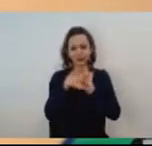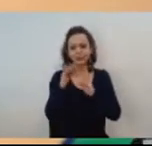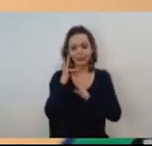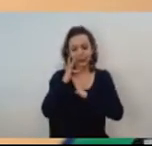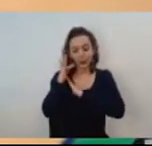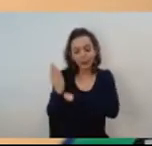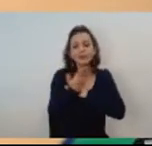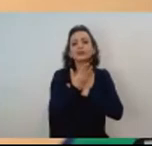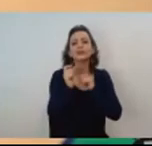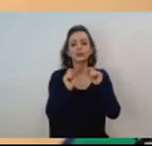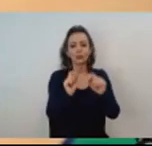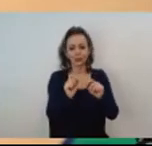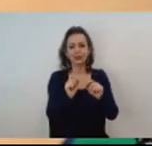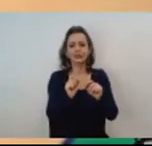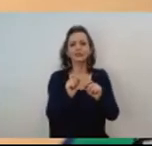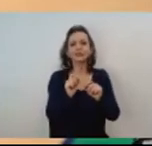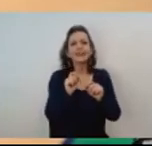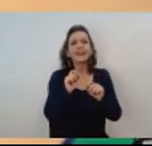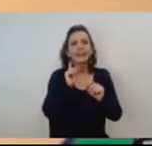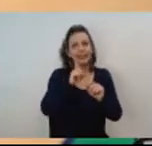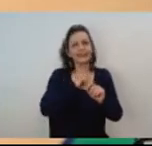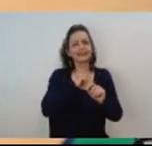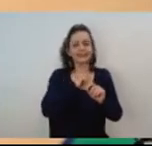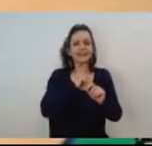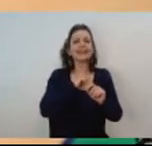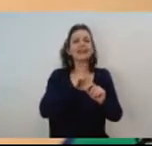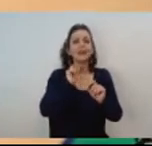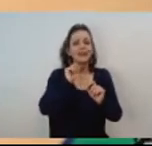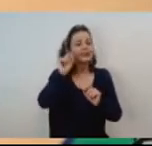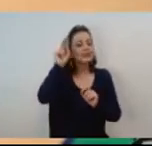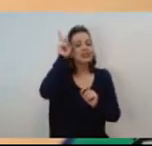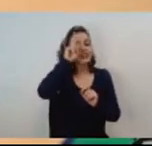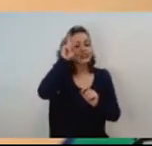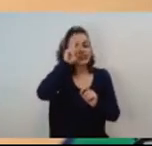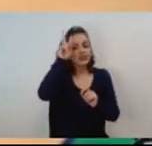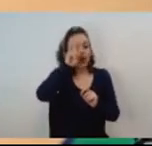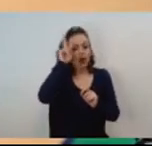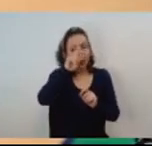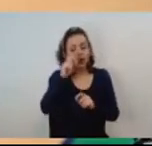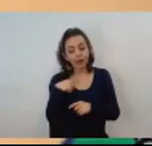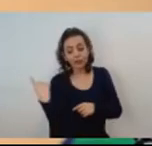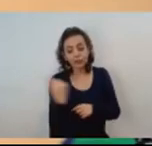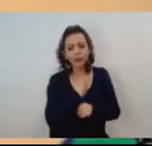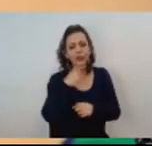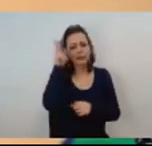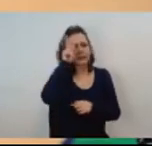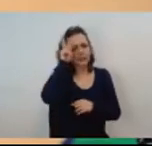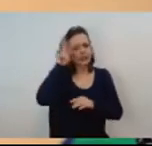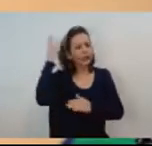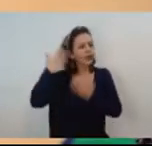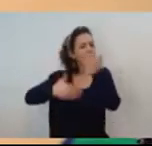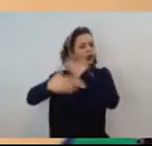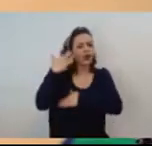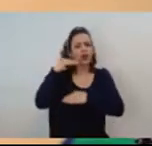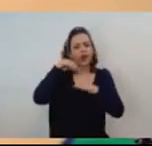estamos assistindo nesse momento do programa um resgate histórico na nossa história e na nossa raíz Negra o